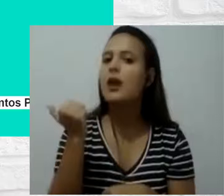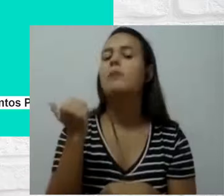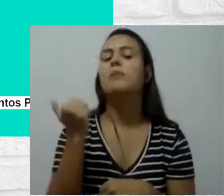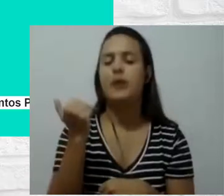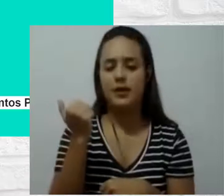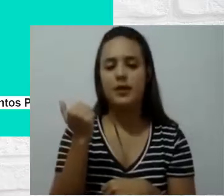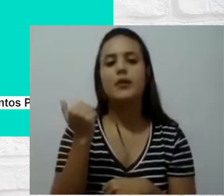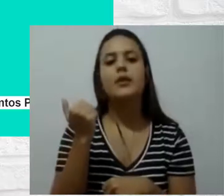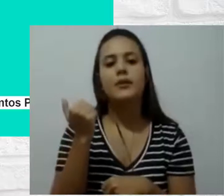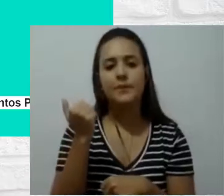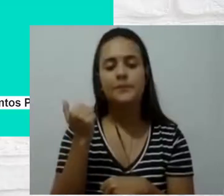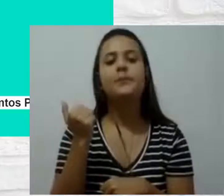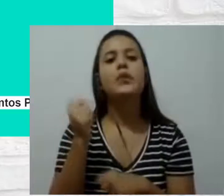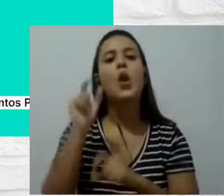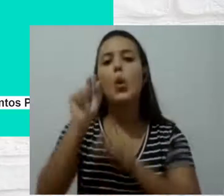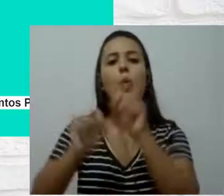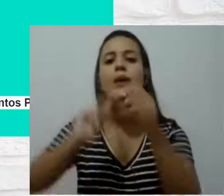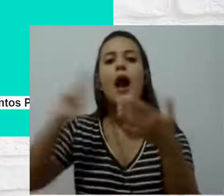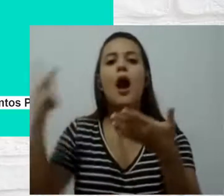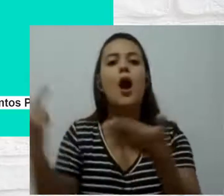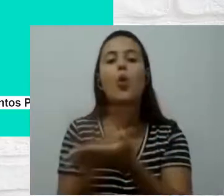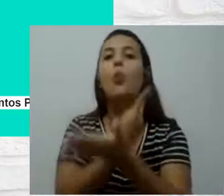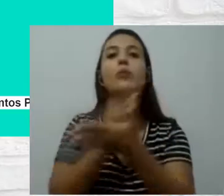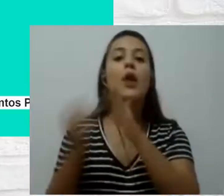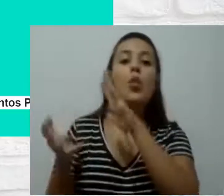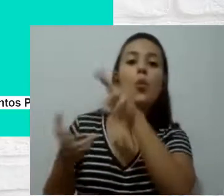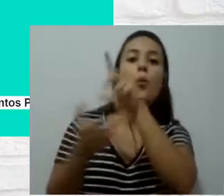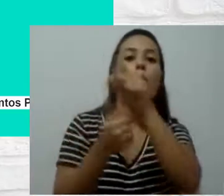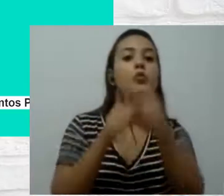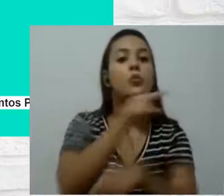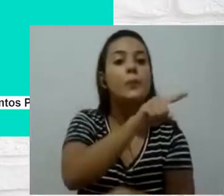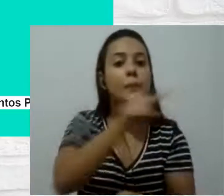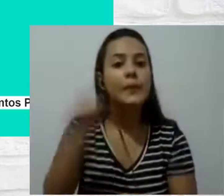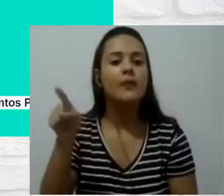mais globais. Então, é bem importante vocês terem noção